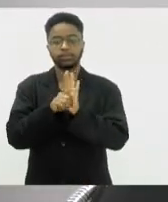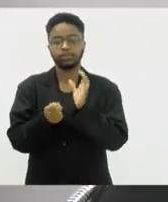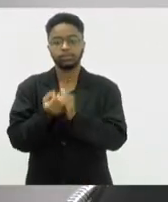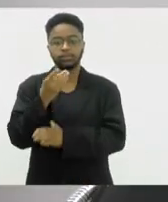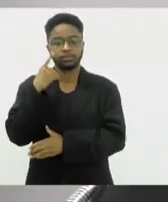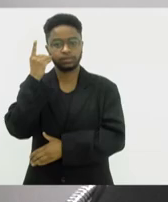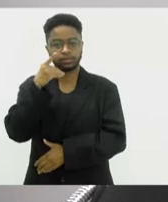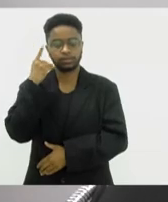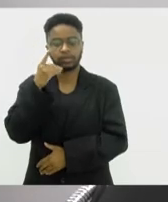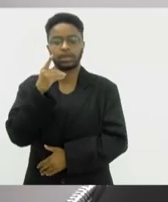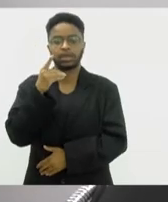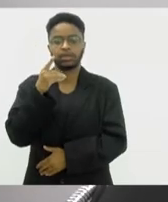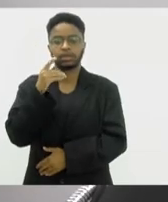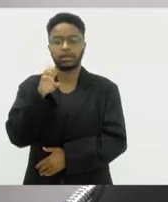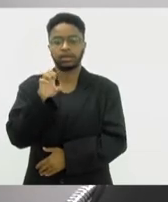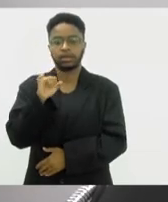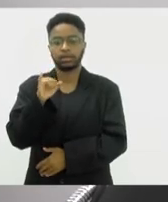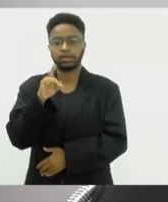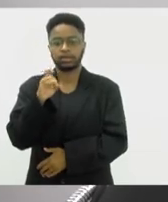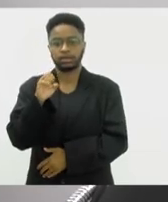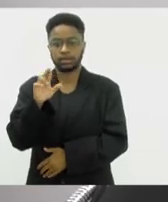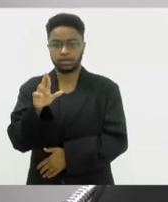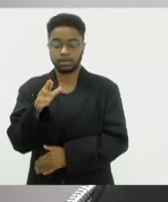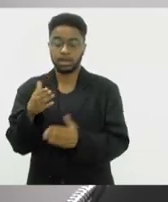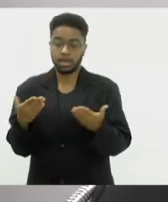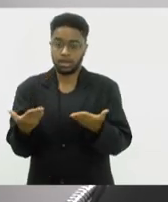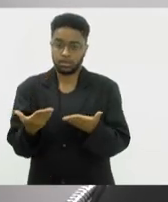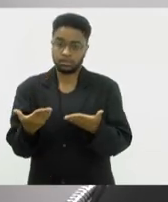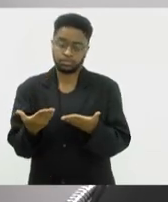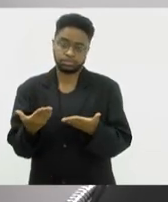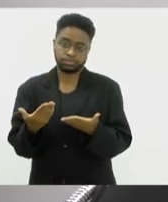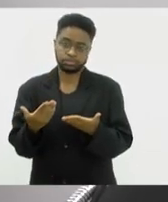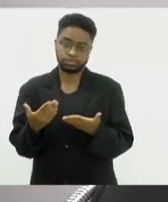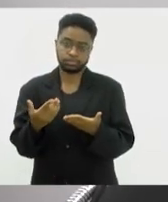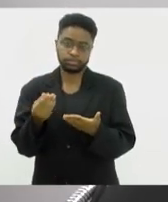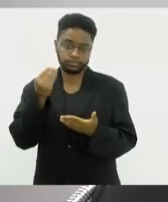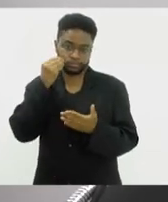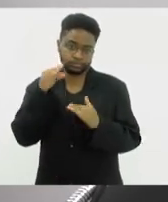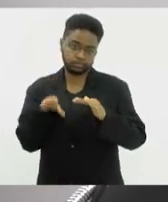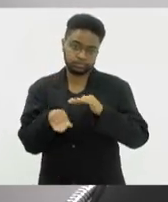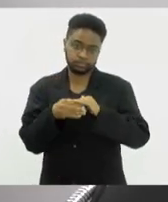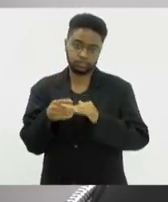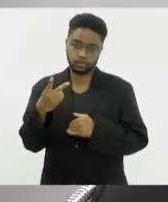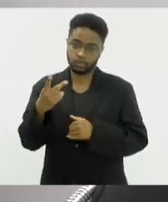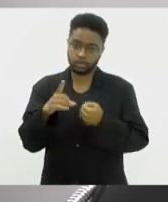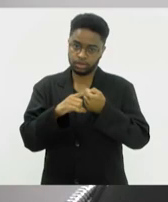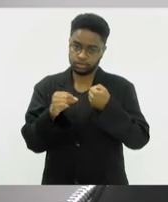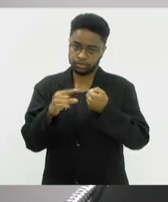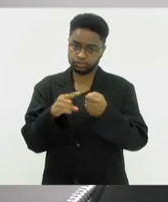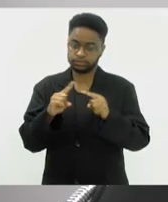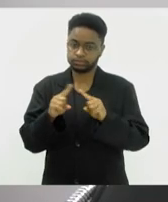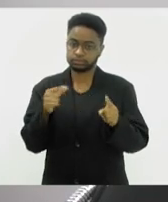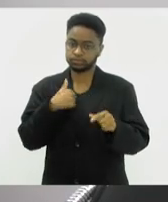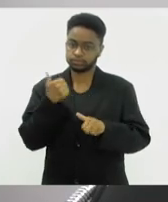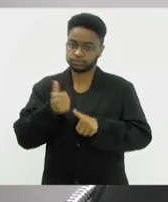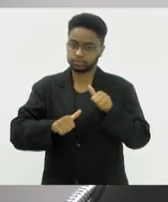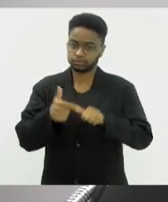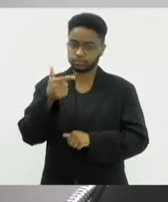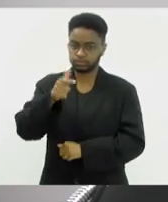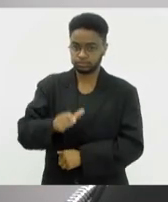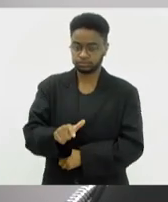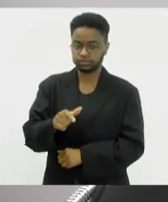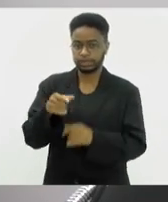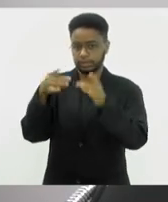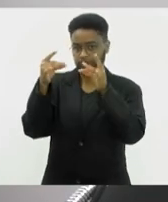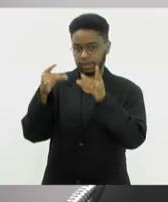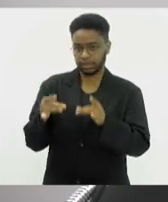Eider Dantas, que nesse momento... Eu ia acrescentar mais 2 artigos. Eu estou a revendo inteiramente, porque